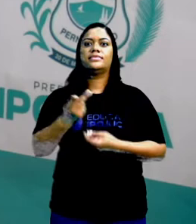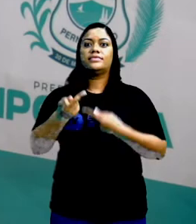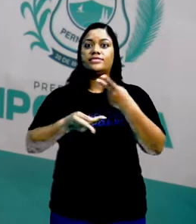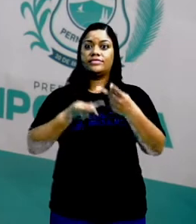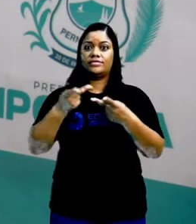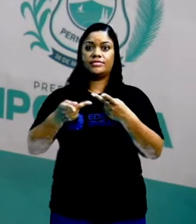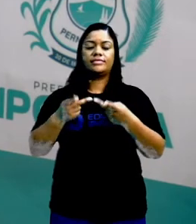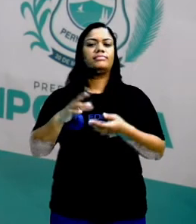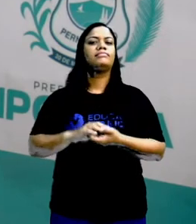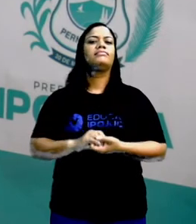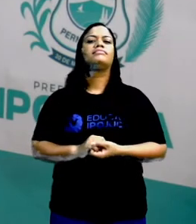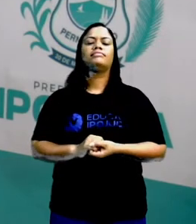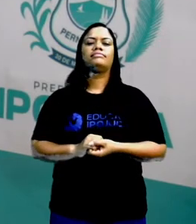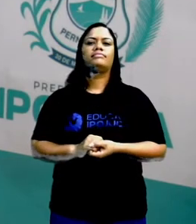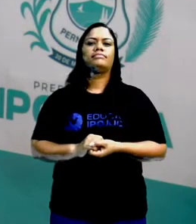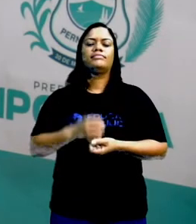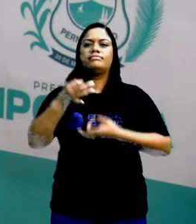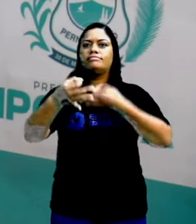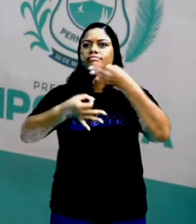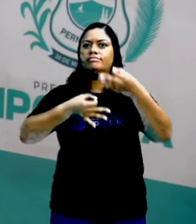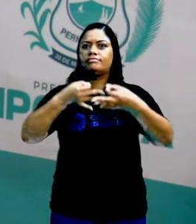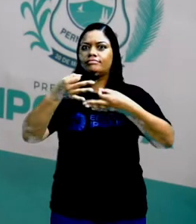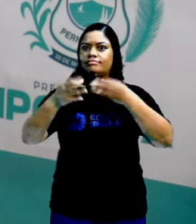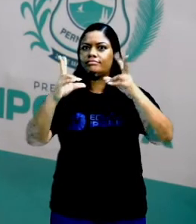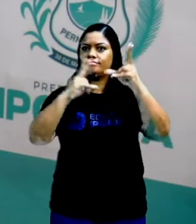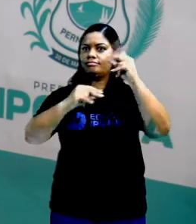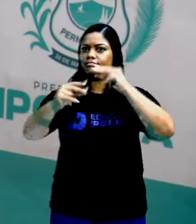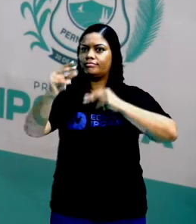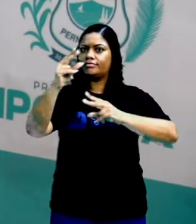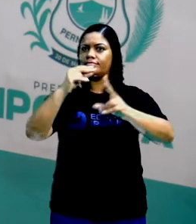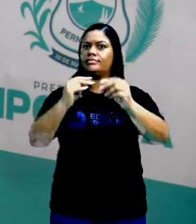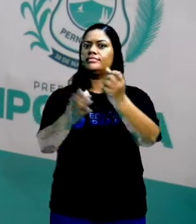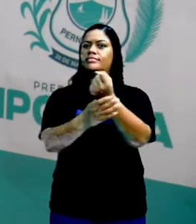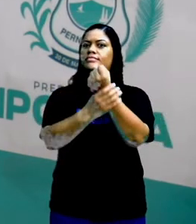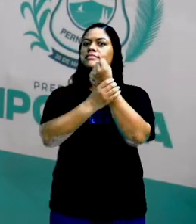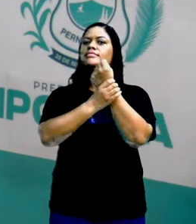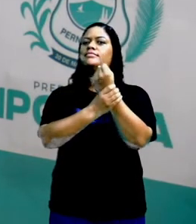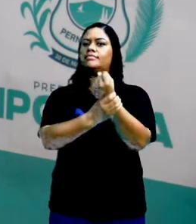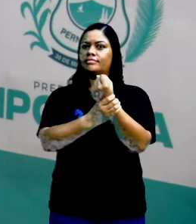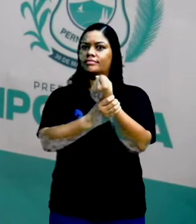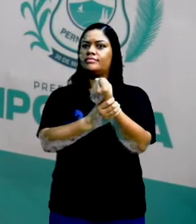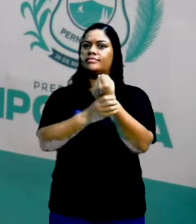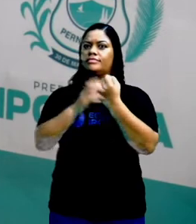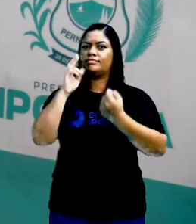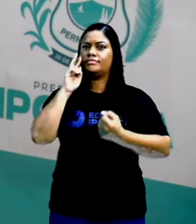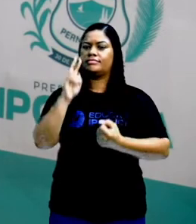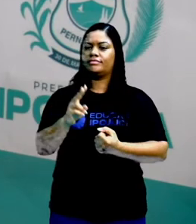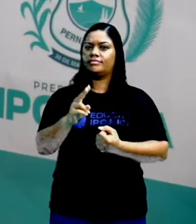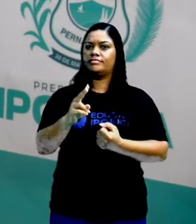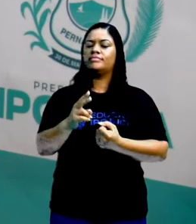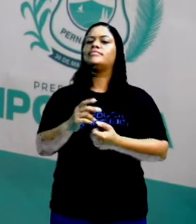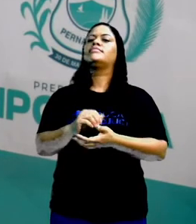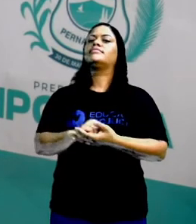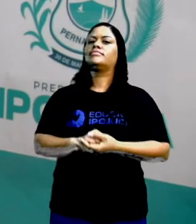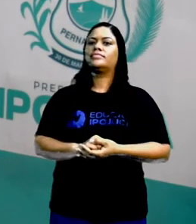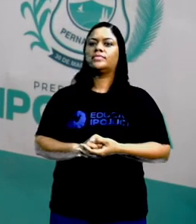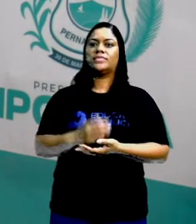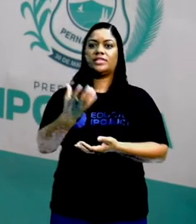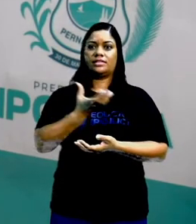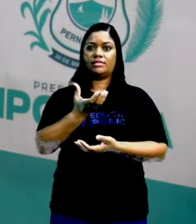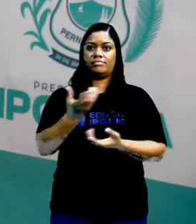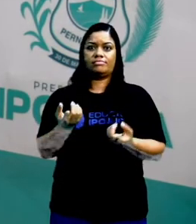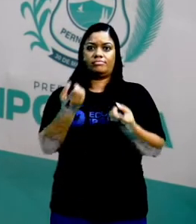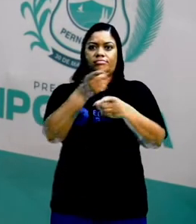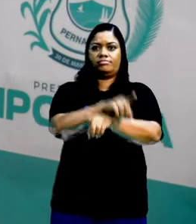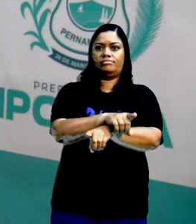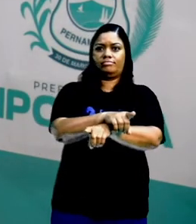questões atuais, e ele defende um determinado ponto de vista. Posiciona-se a favor daquele tema ou